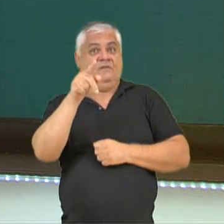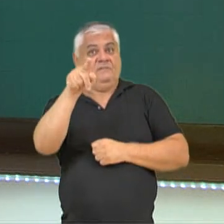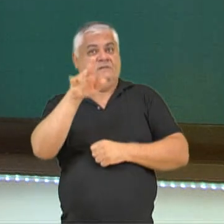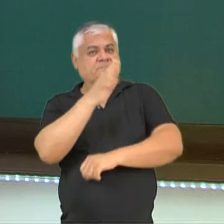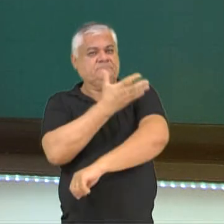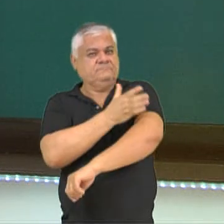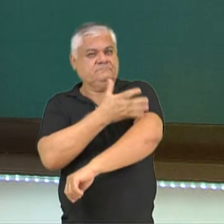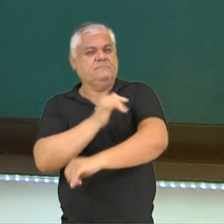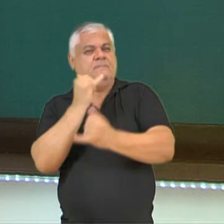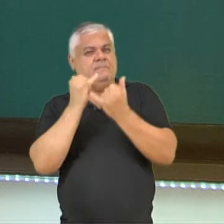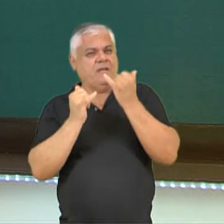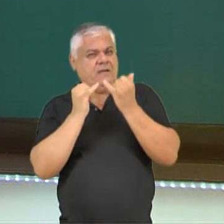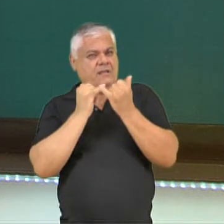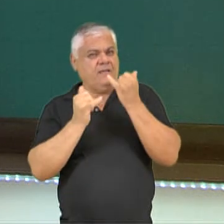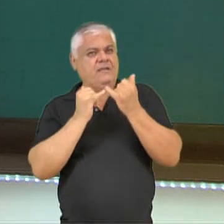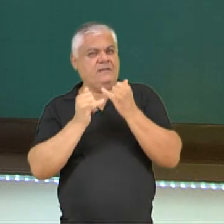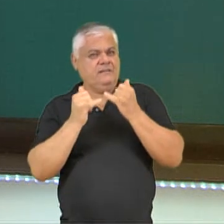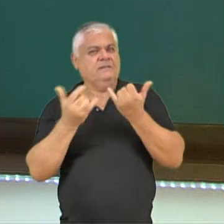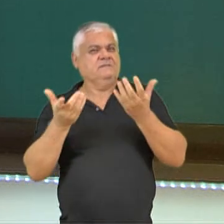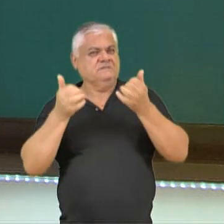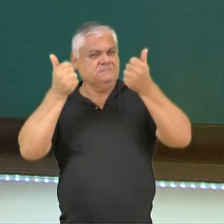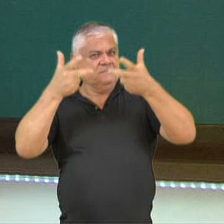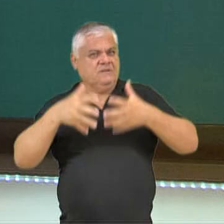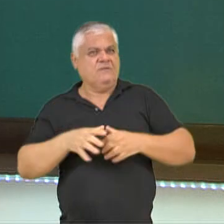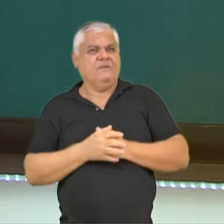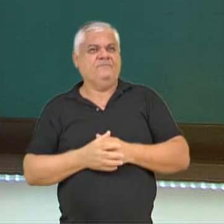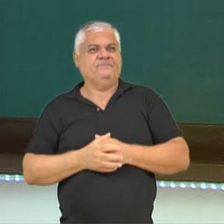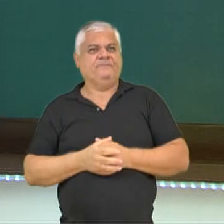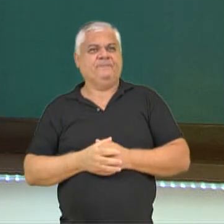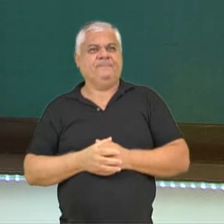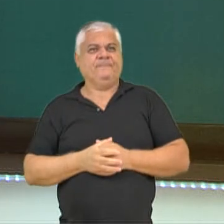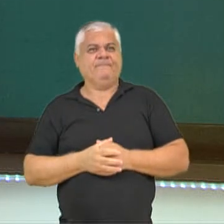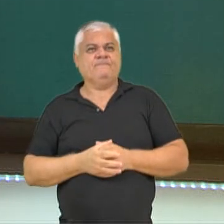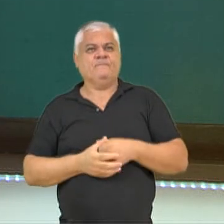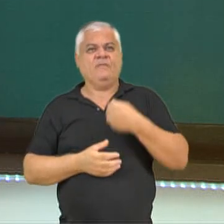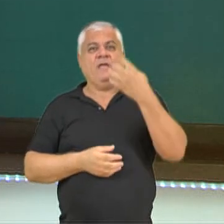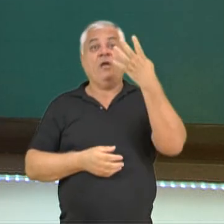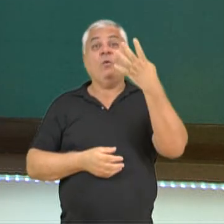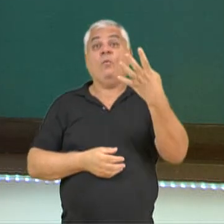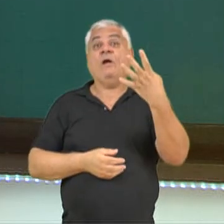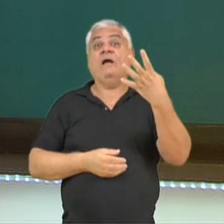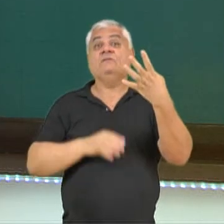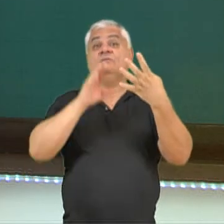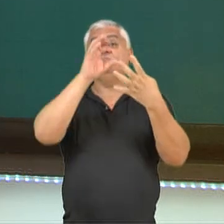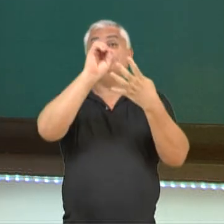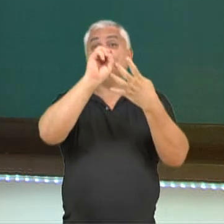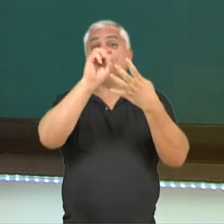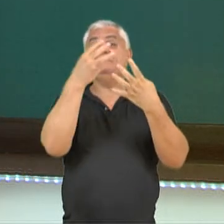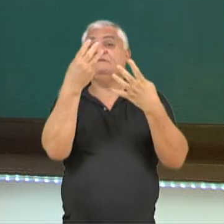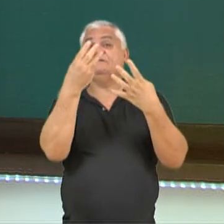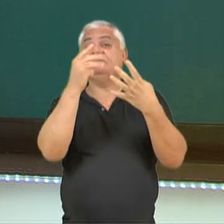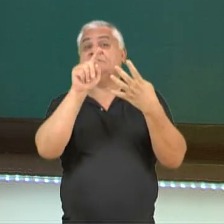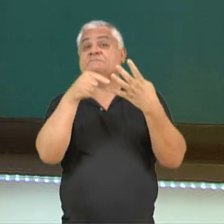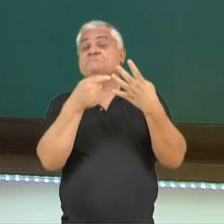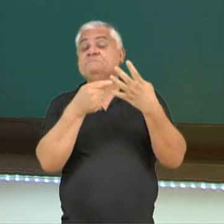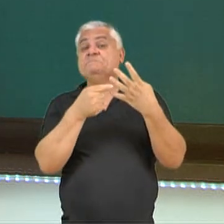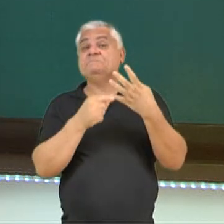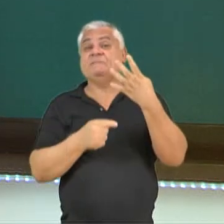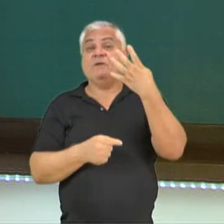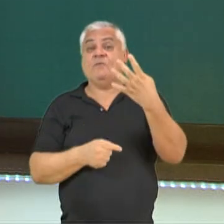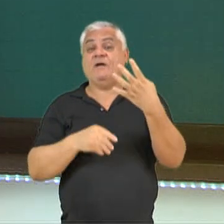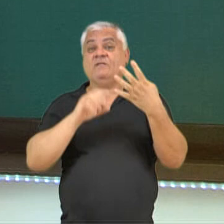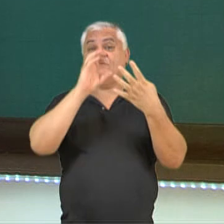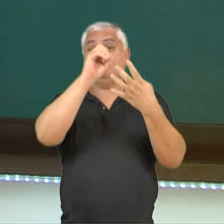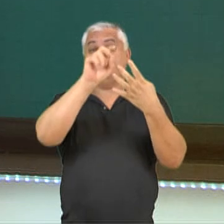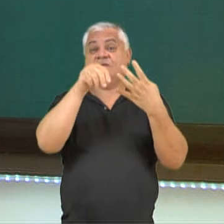meio parecido com o que a gente acabou de conversar com essa propriedade, ó. Efetue o produto e encontre a solução da seguinte expressão.